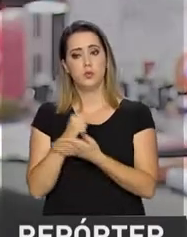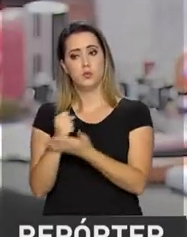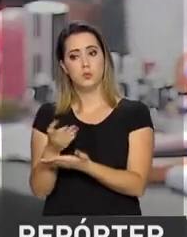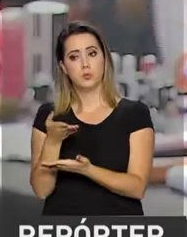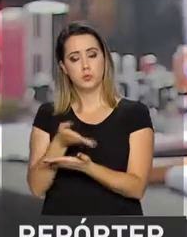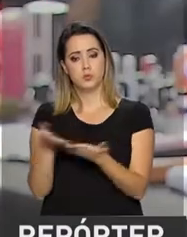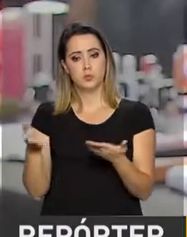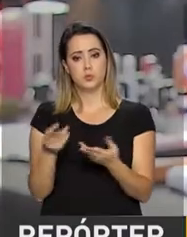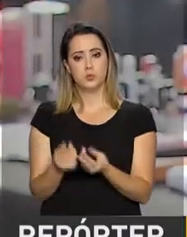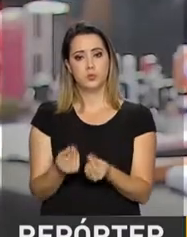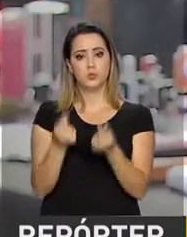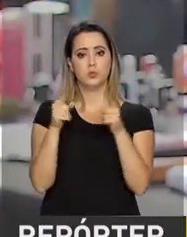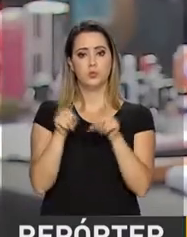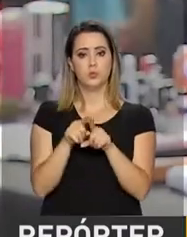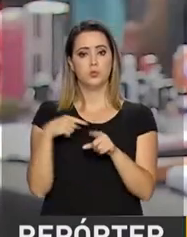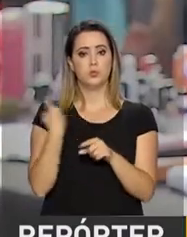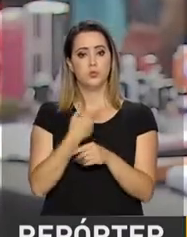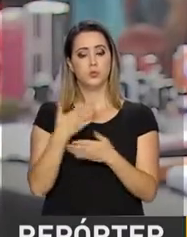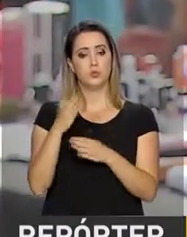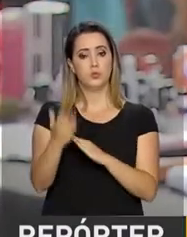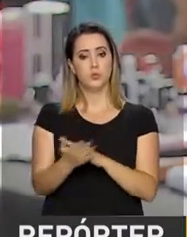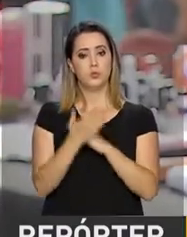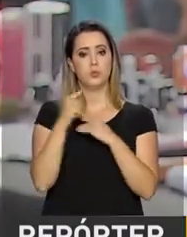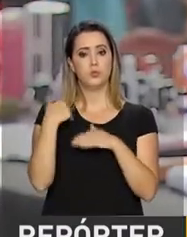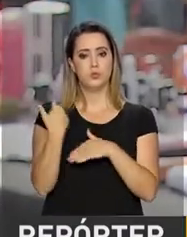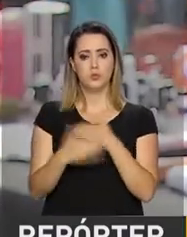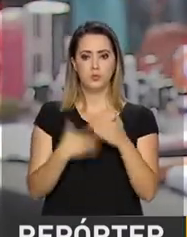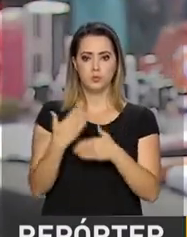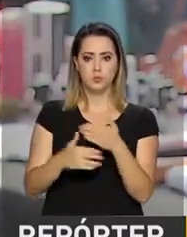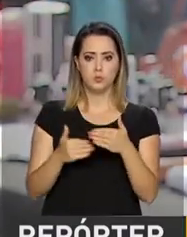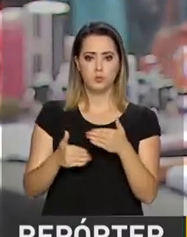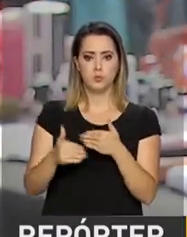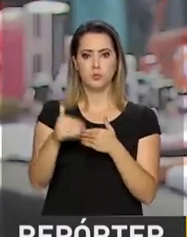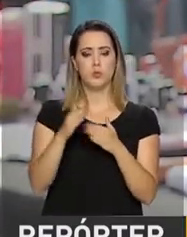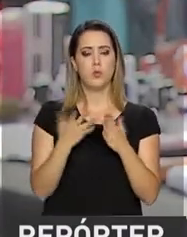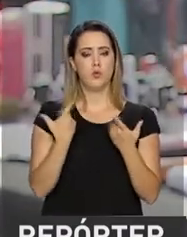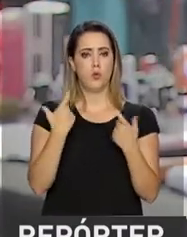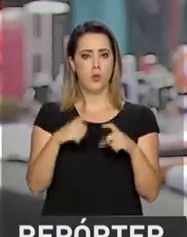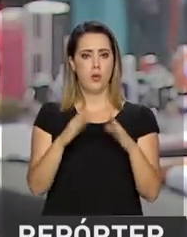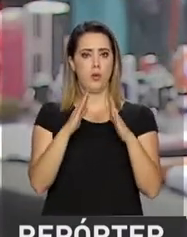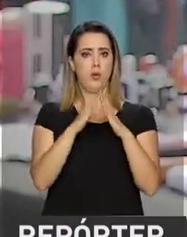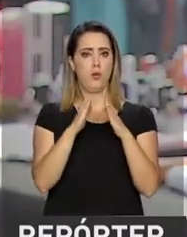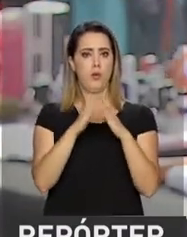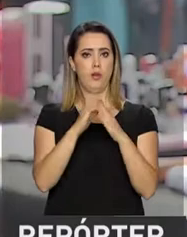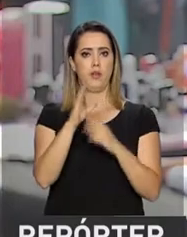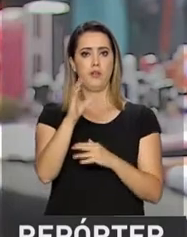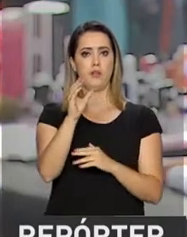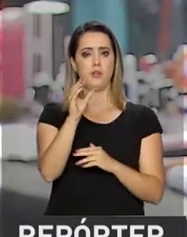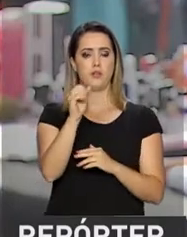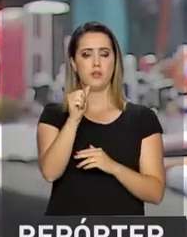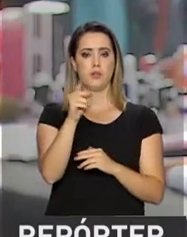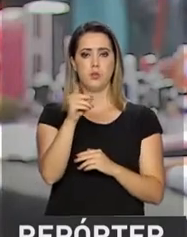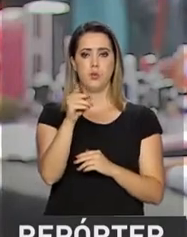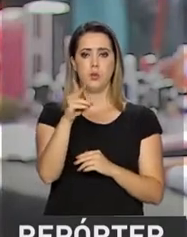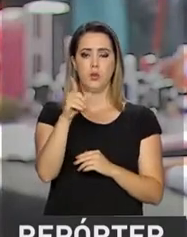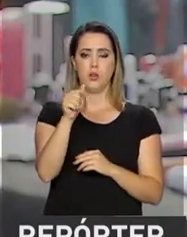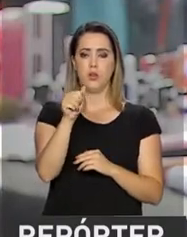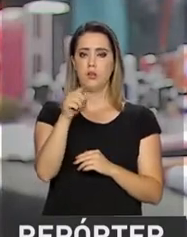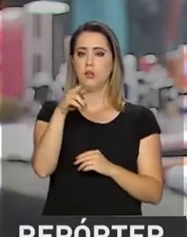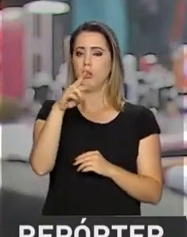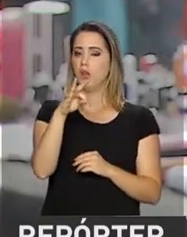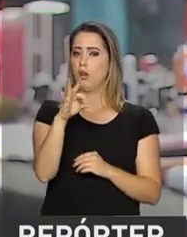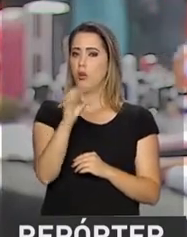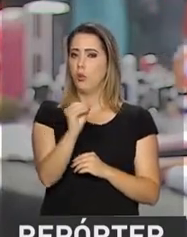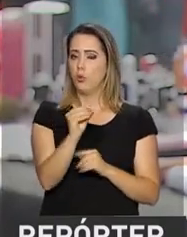ter financeiro que nos ajuda a manter tanto a casa do candango que é uma creche que tem 300 crianças